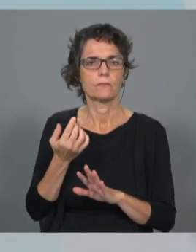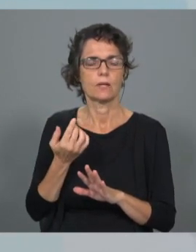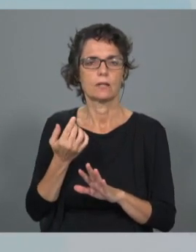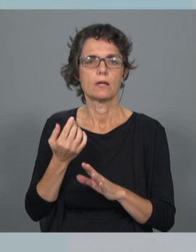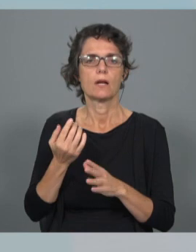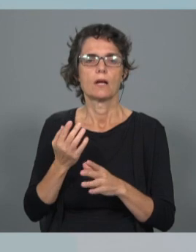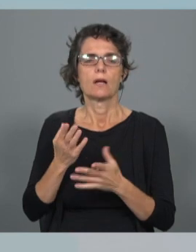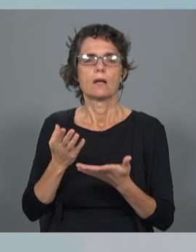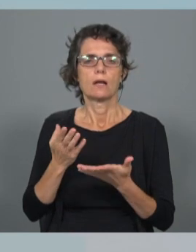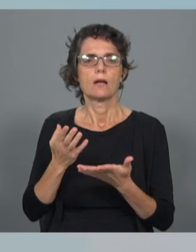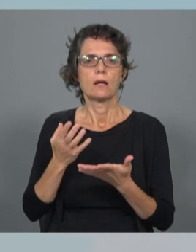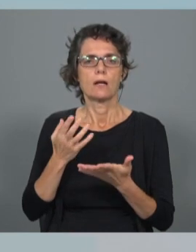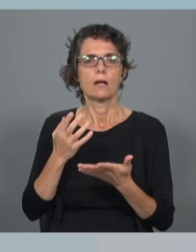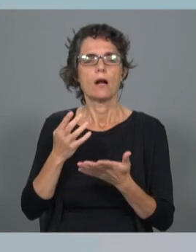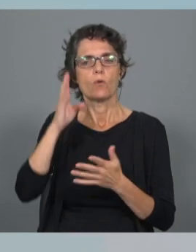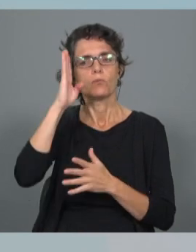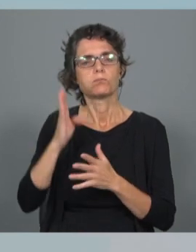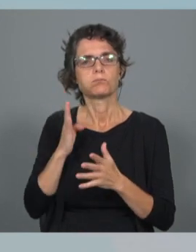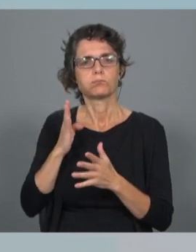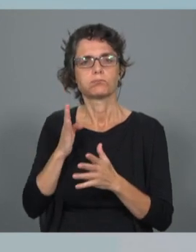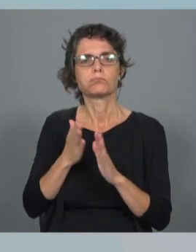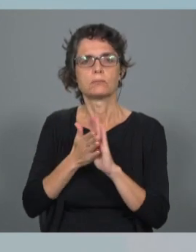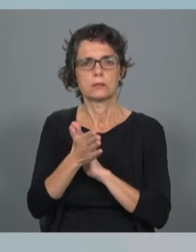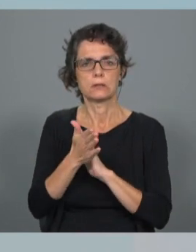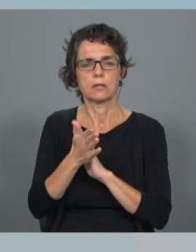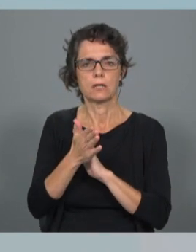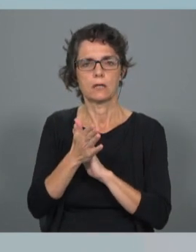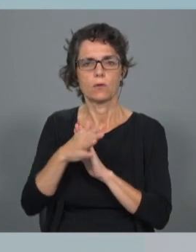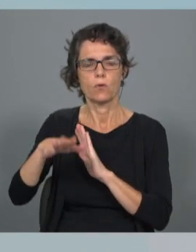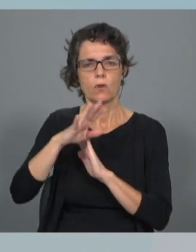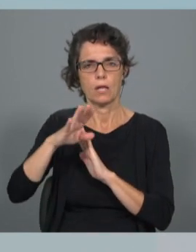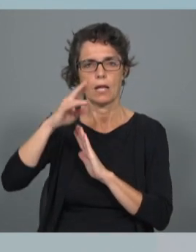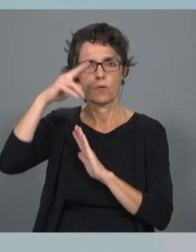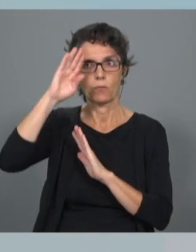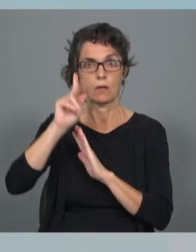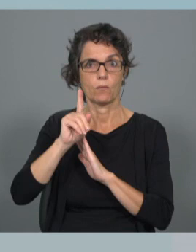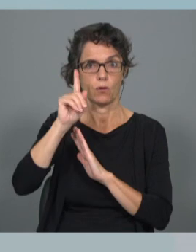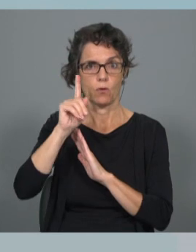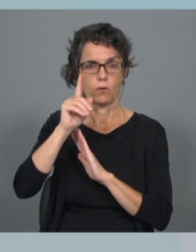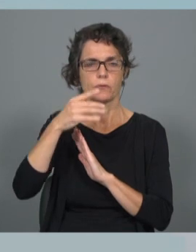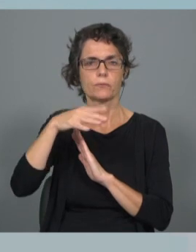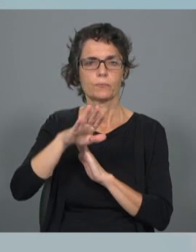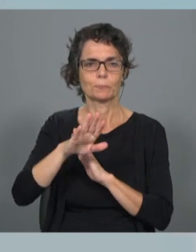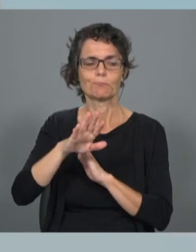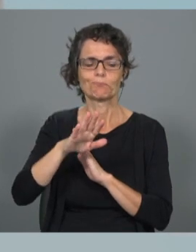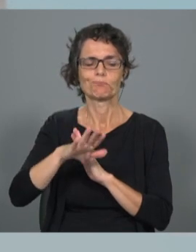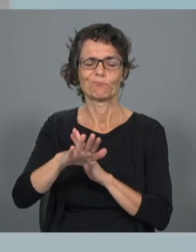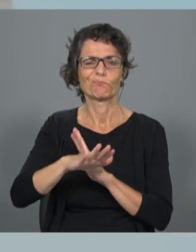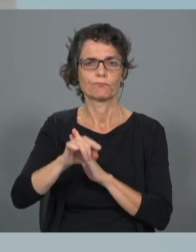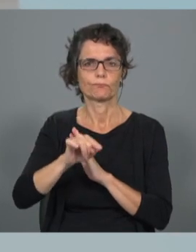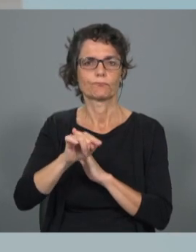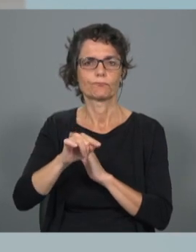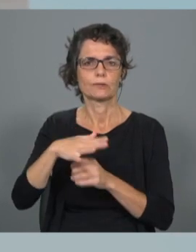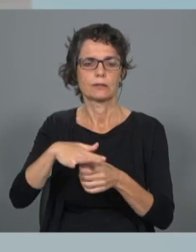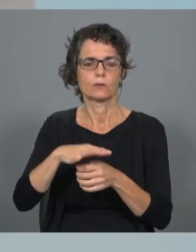intervenção militar no norte da província, porém a situação